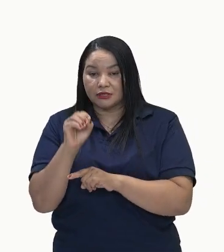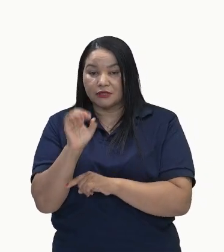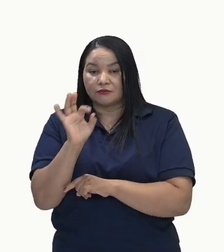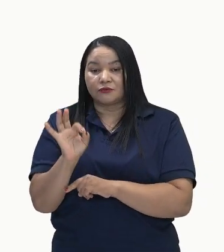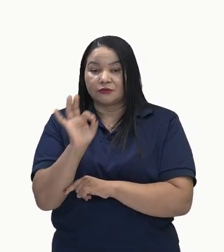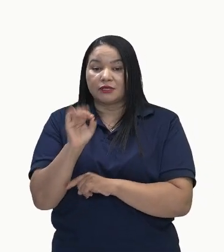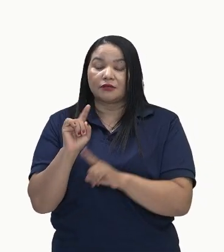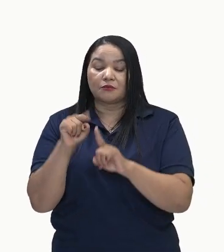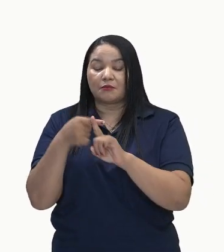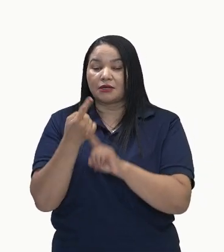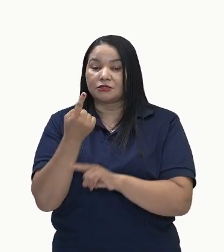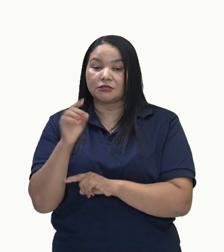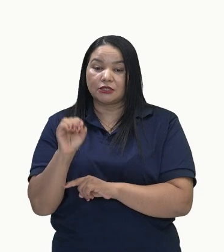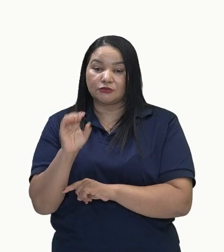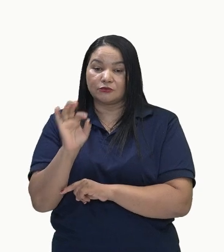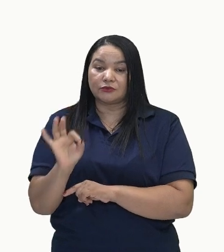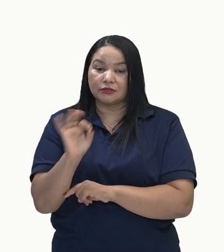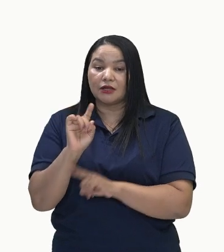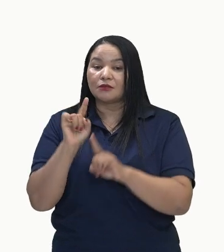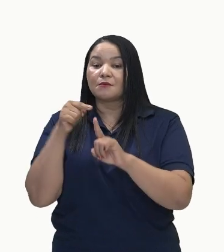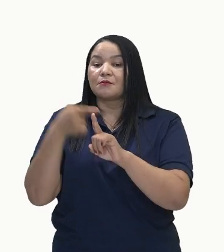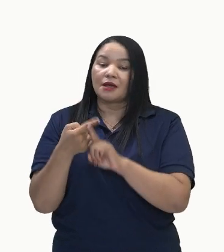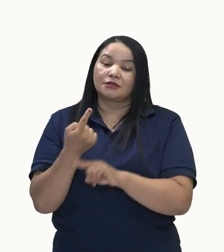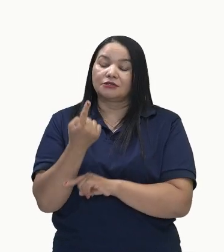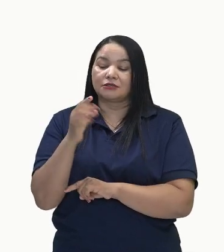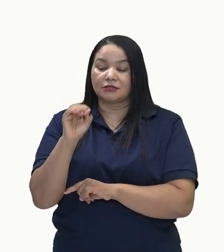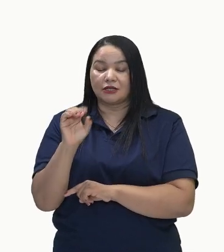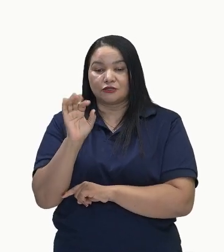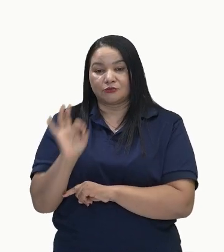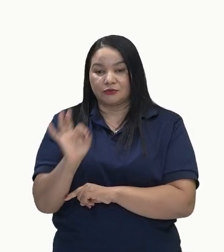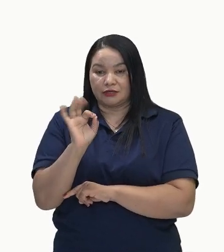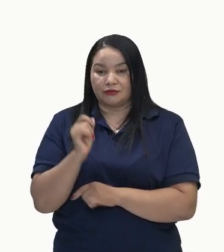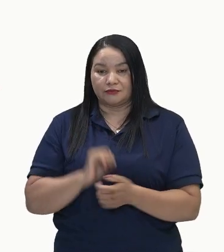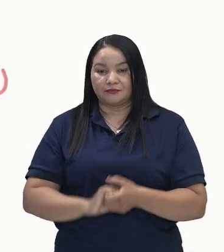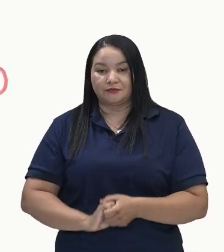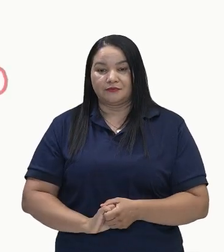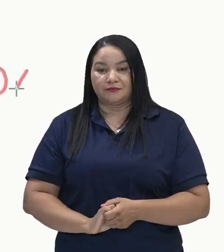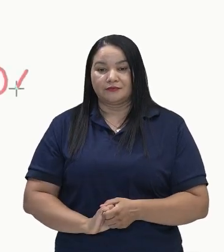mais 10% mais 10%.